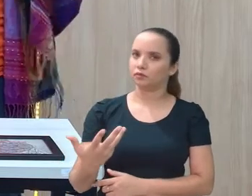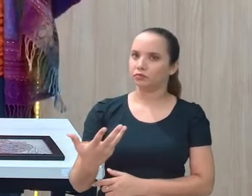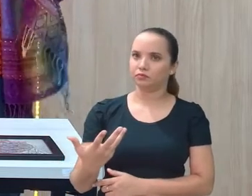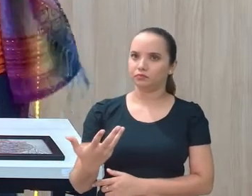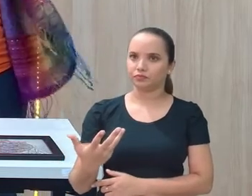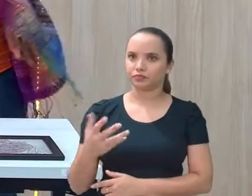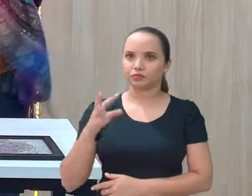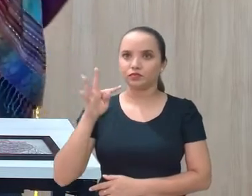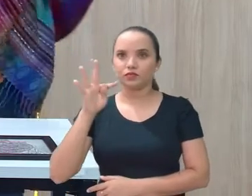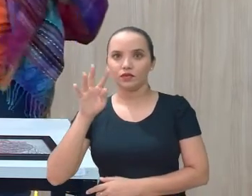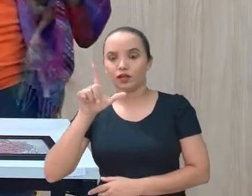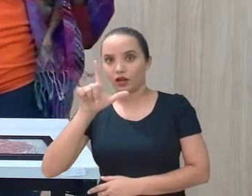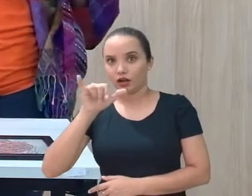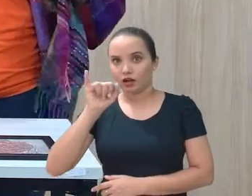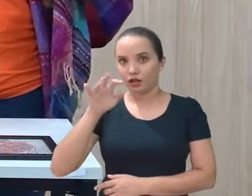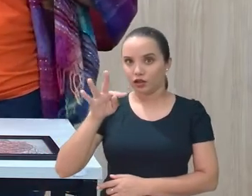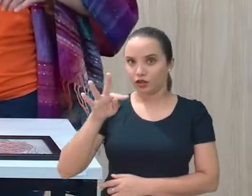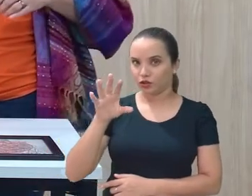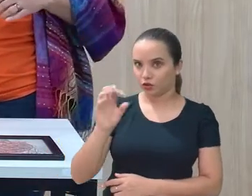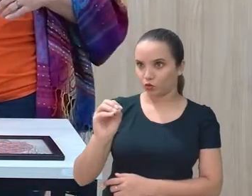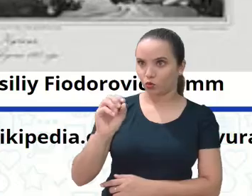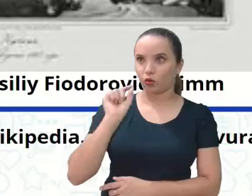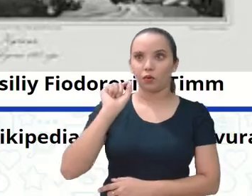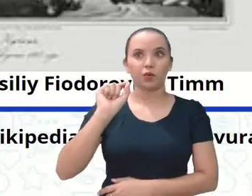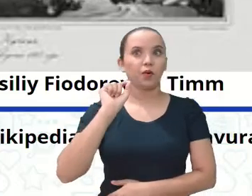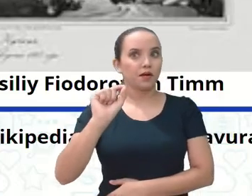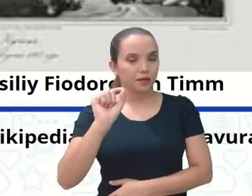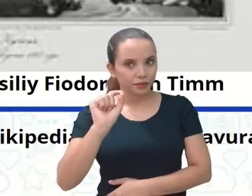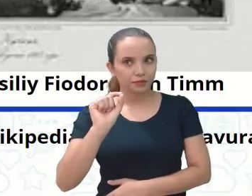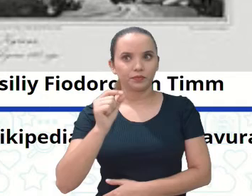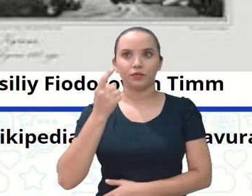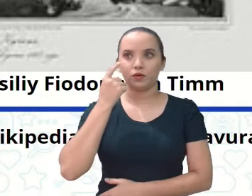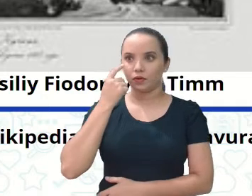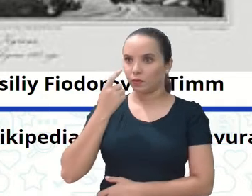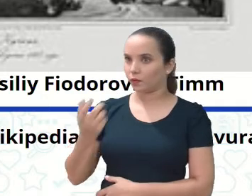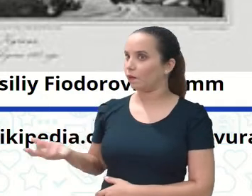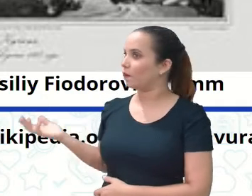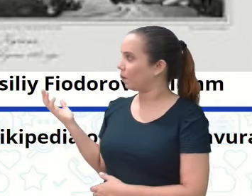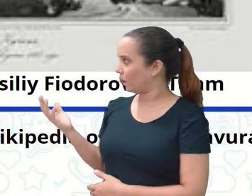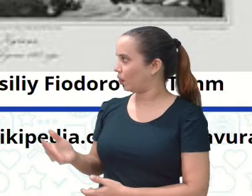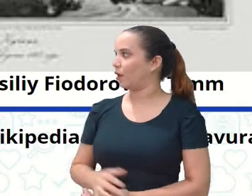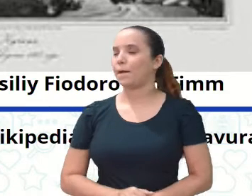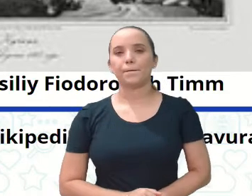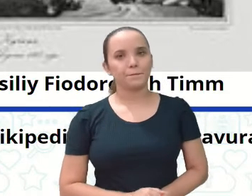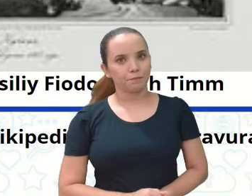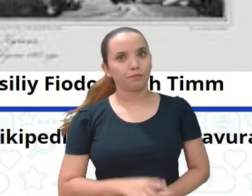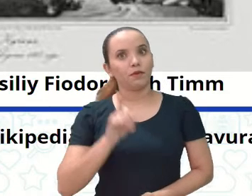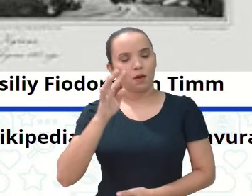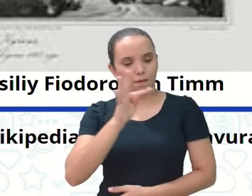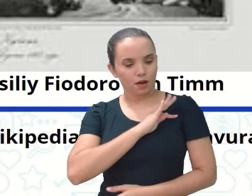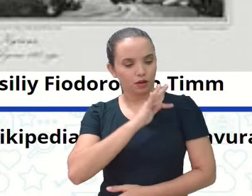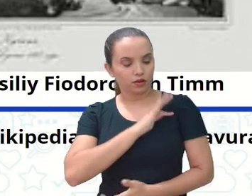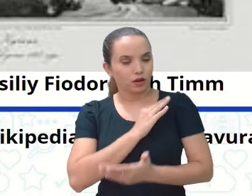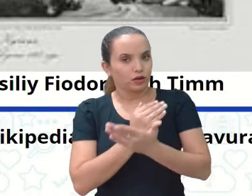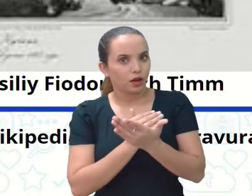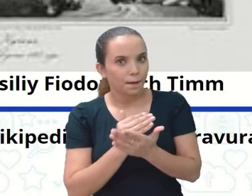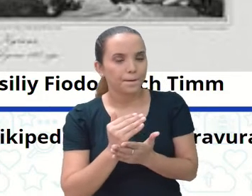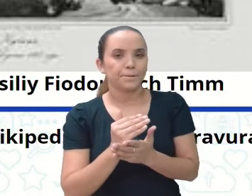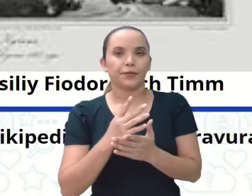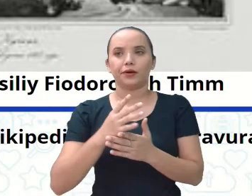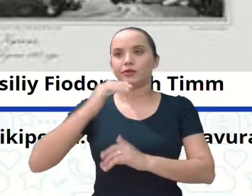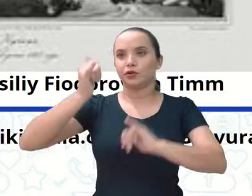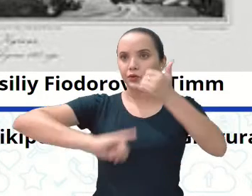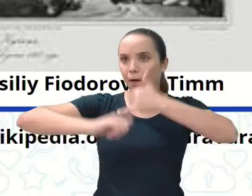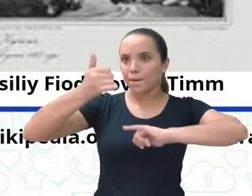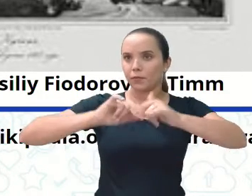litogravura? Lito vem de quê? Olha, tem que ver isso aí. Essa técnica parte do princípio químico que água